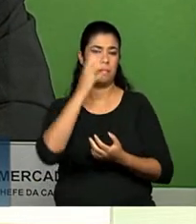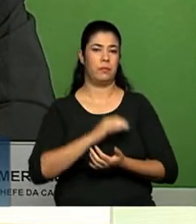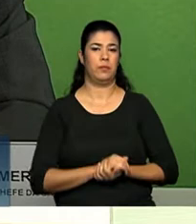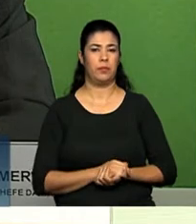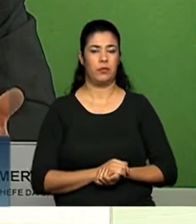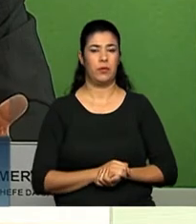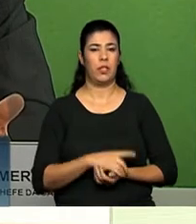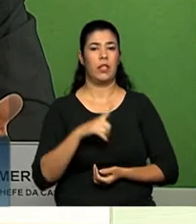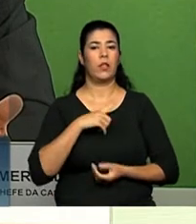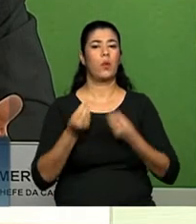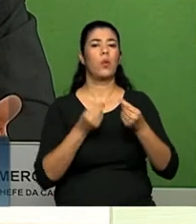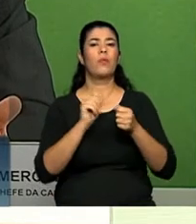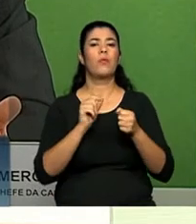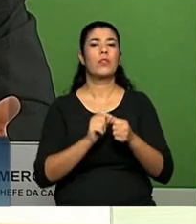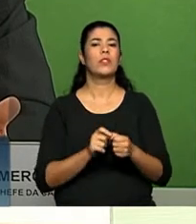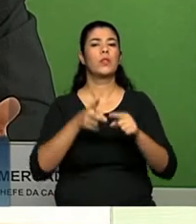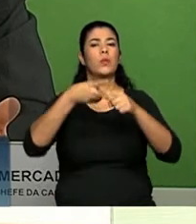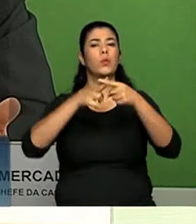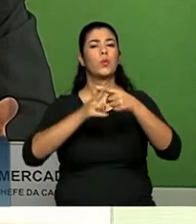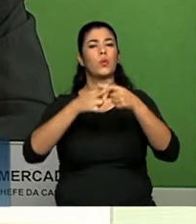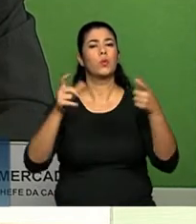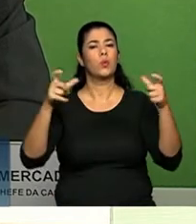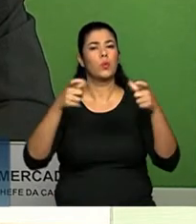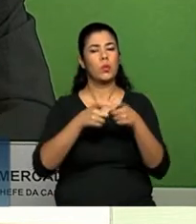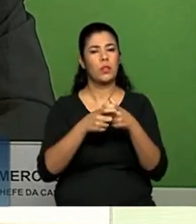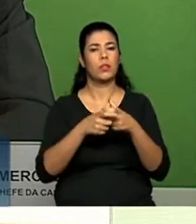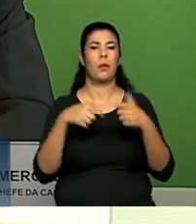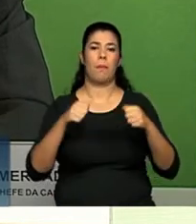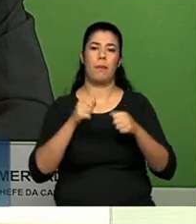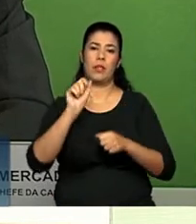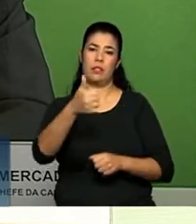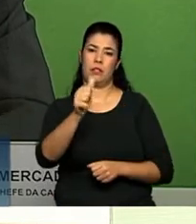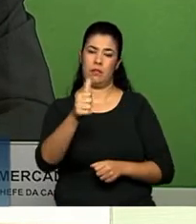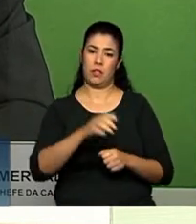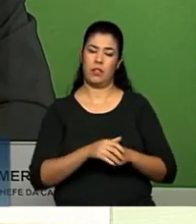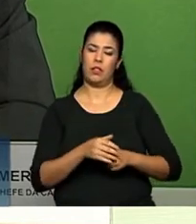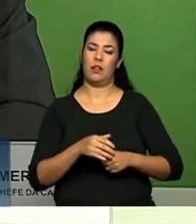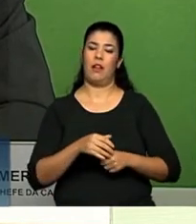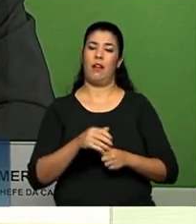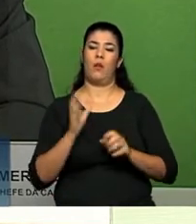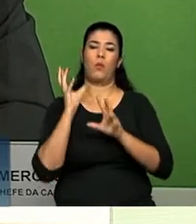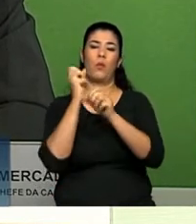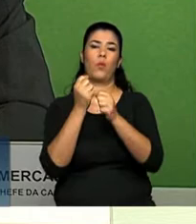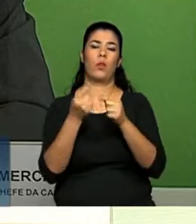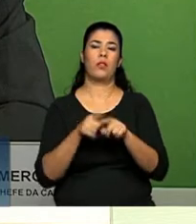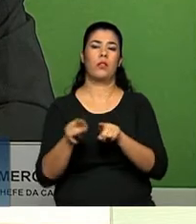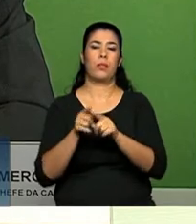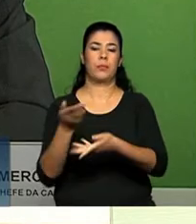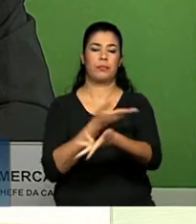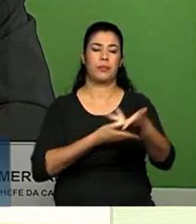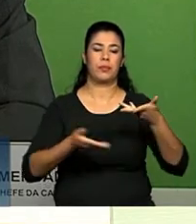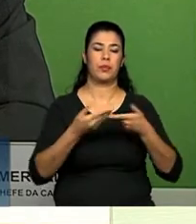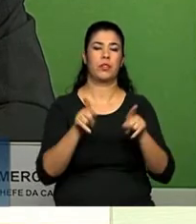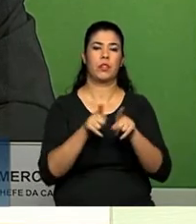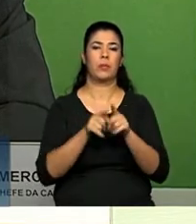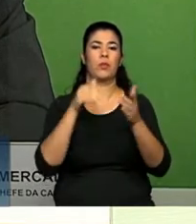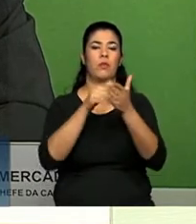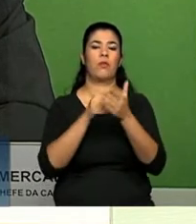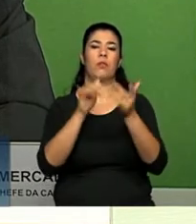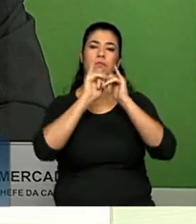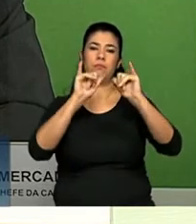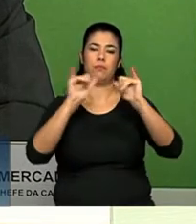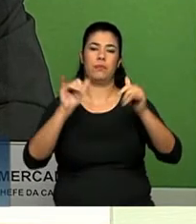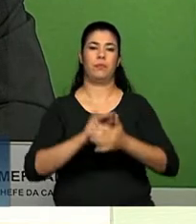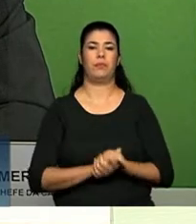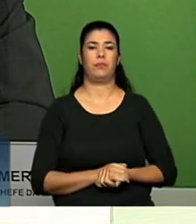O contingenciamento, primeiro precisa ser sancionado o orçamento, terá essa rodada de negociação e será anunciado o contingenciamento. Ministro Mercadante,